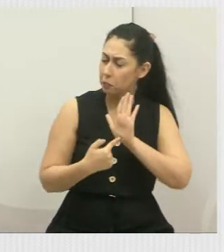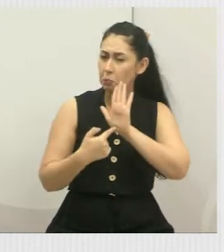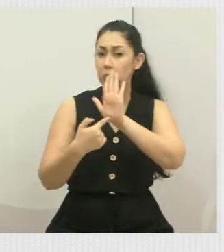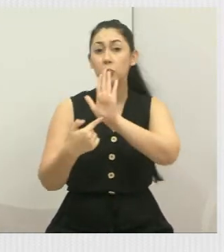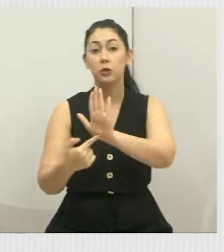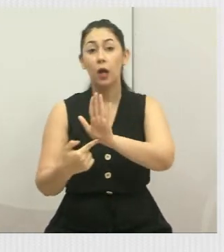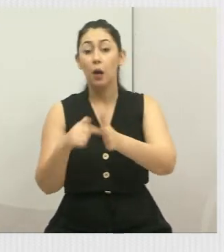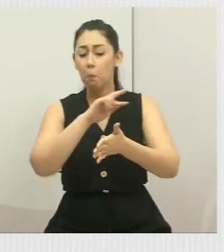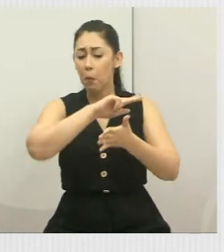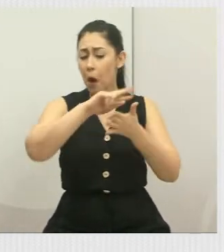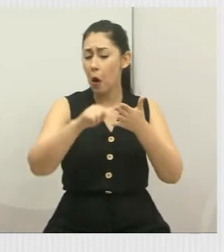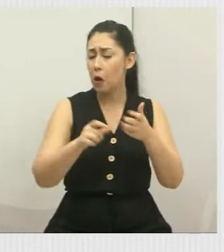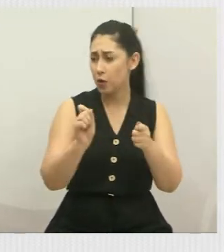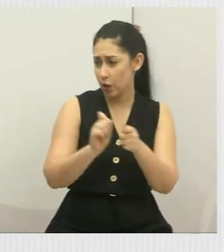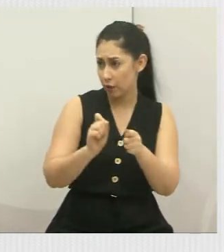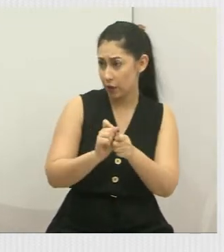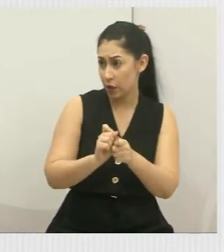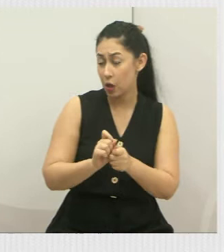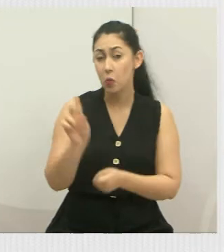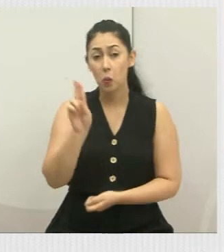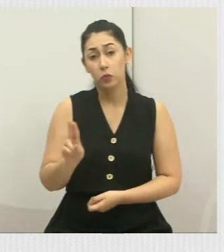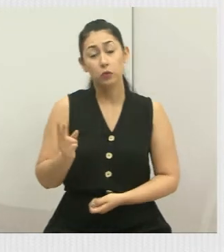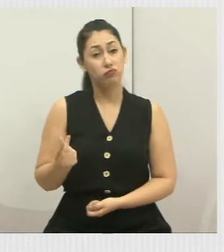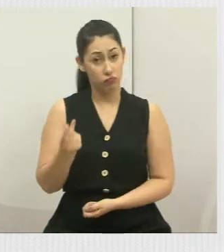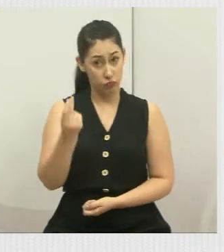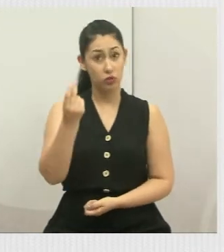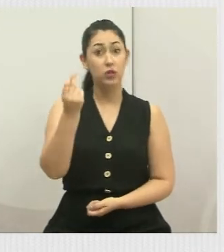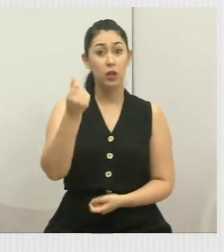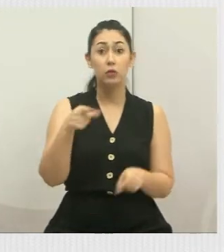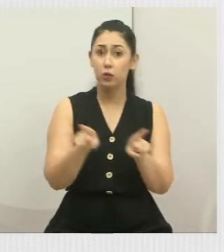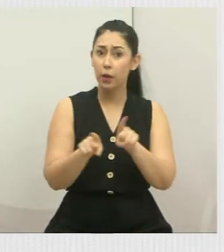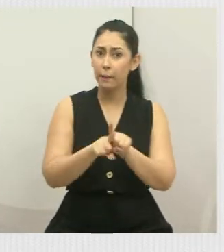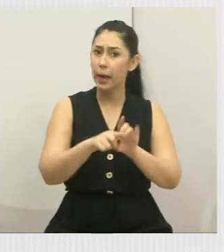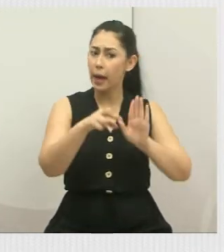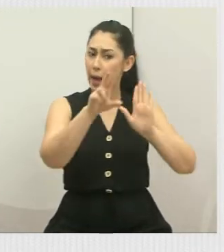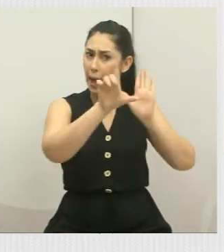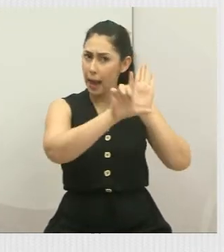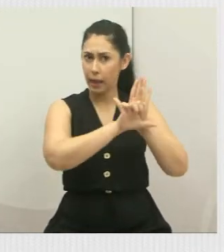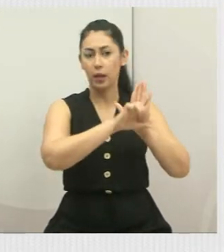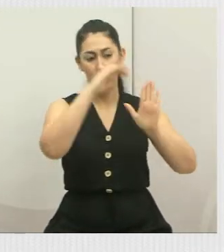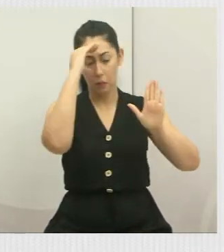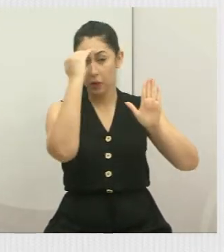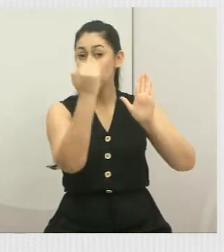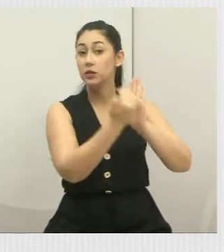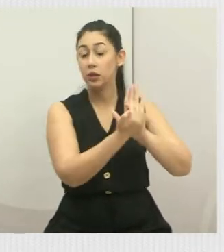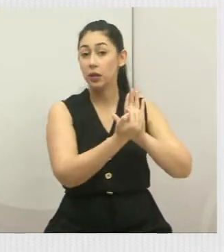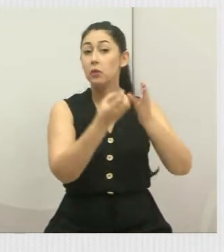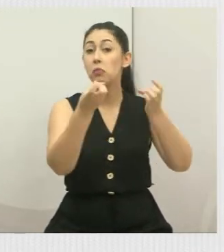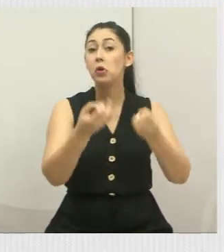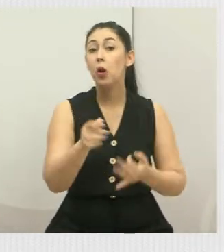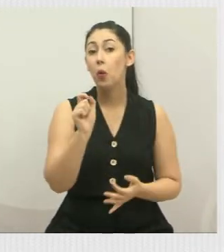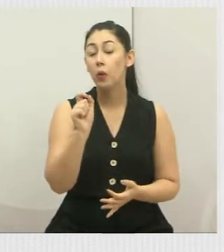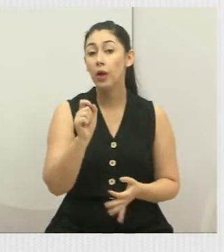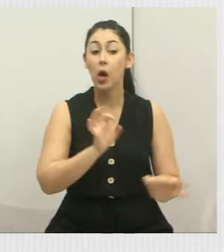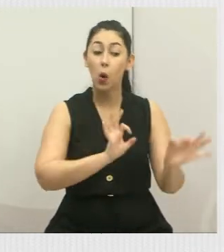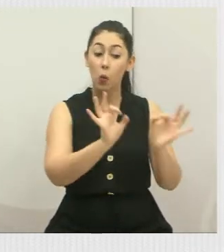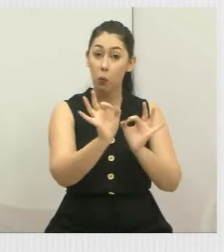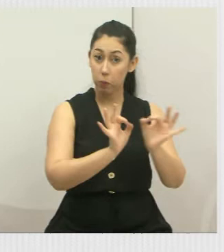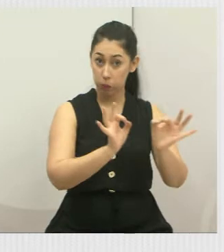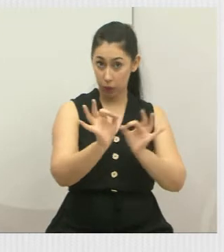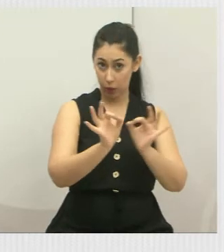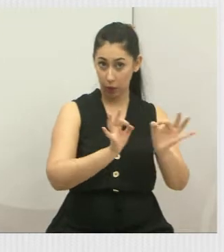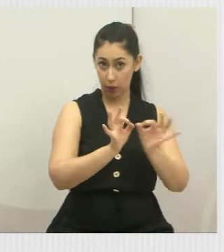que está sendo executado com recurso público e cumprir a legislação que diz que um plano municipal precisa ser